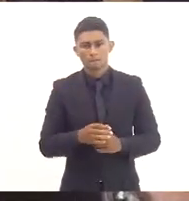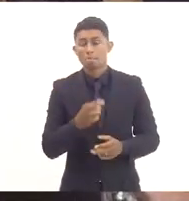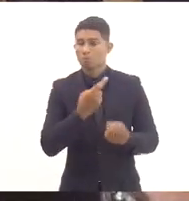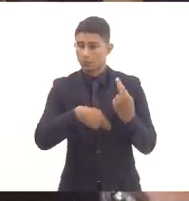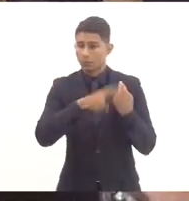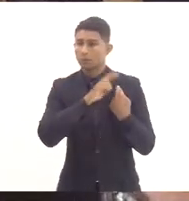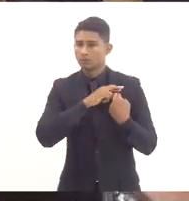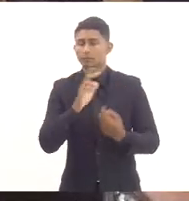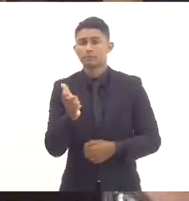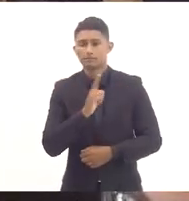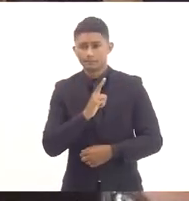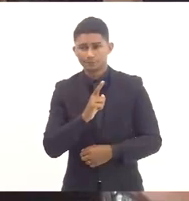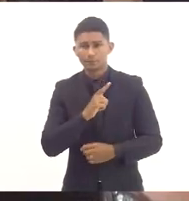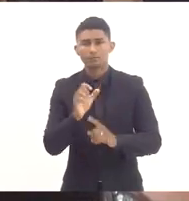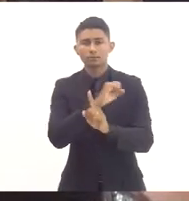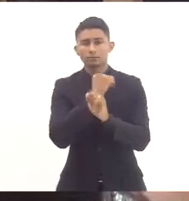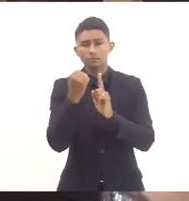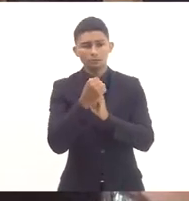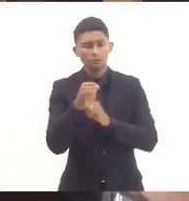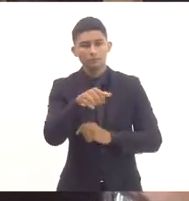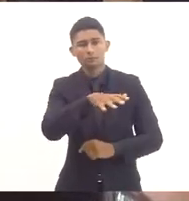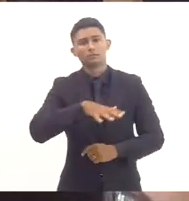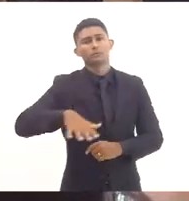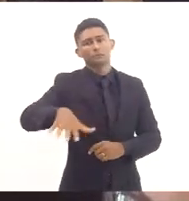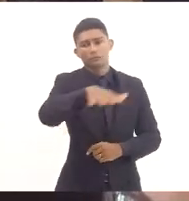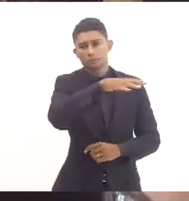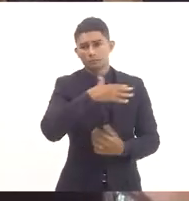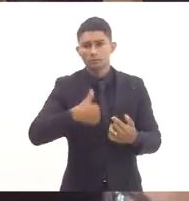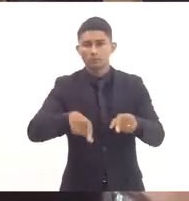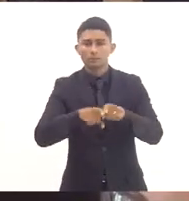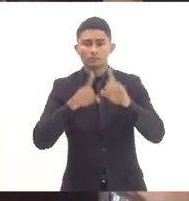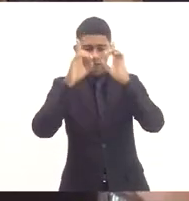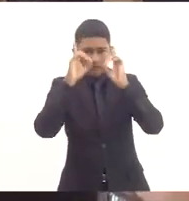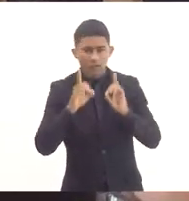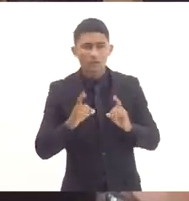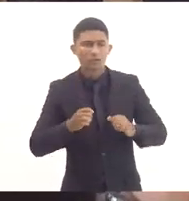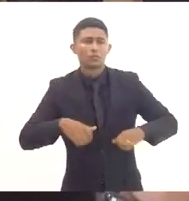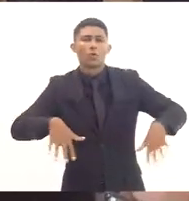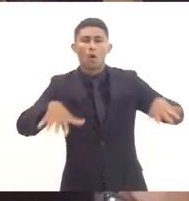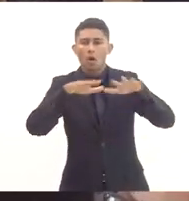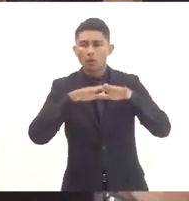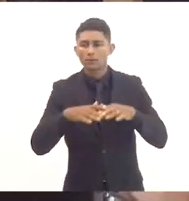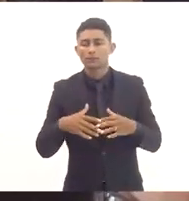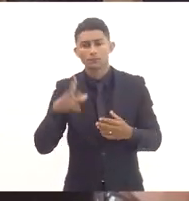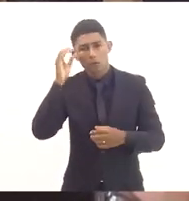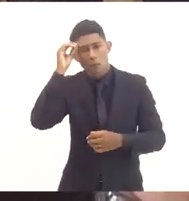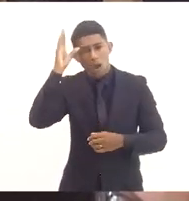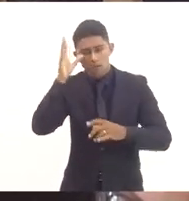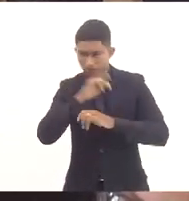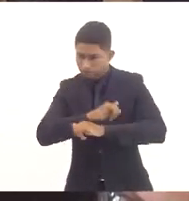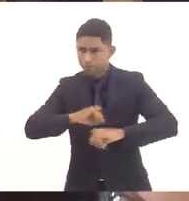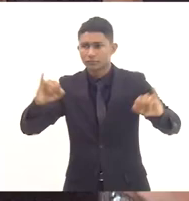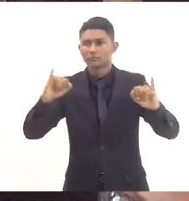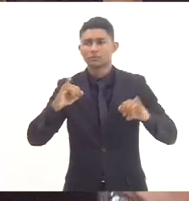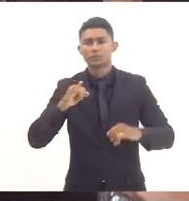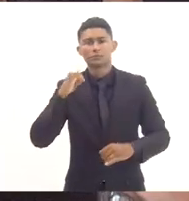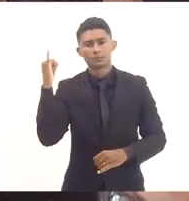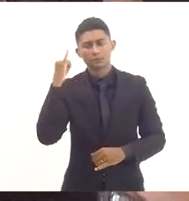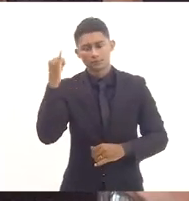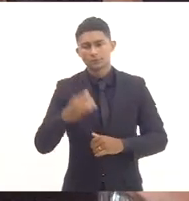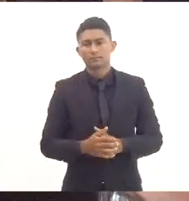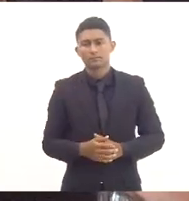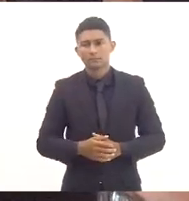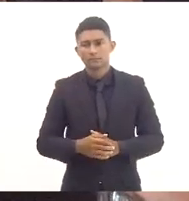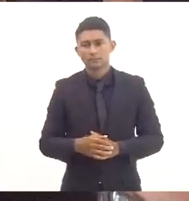dever com a sociedade com a sociedade deficiente em a passar esse conhecimento então eu